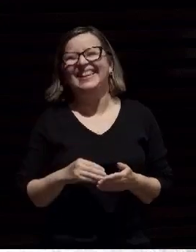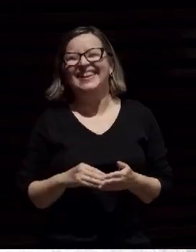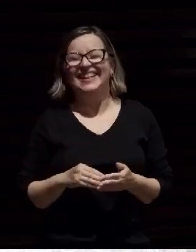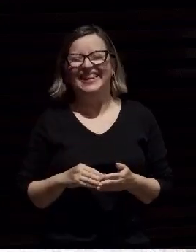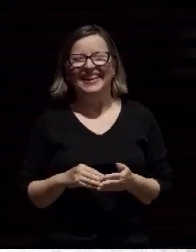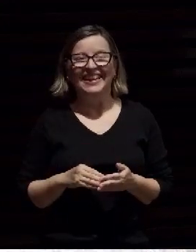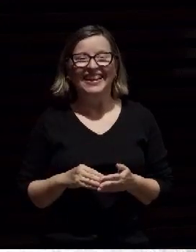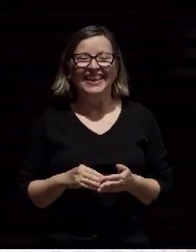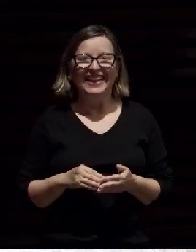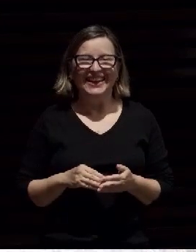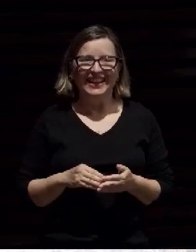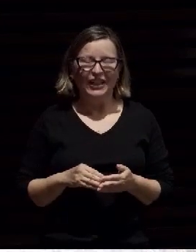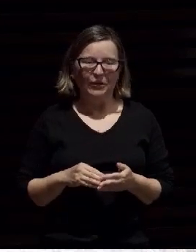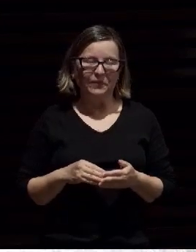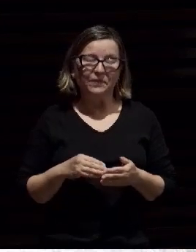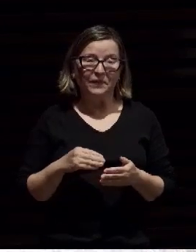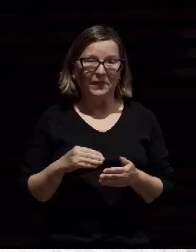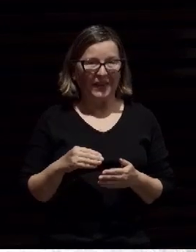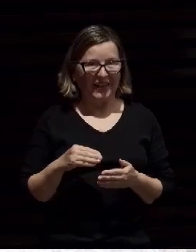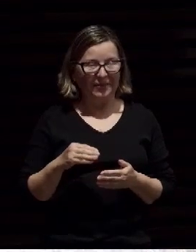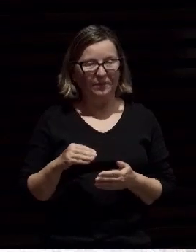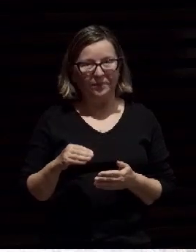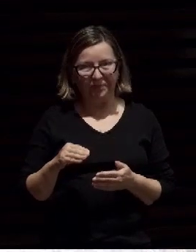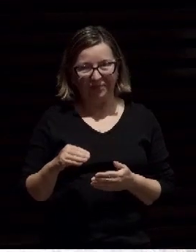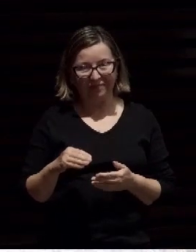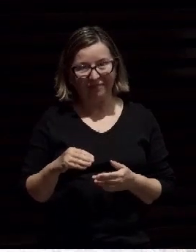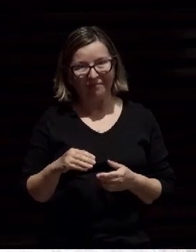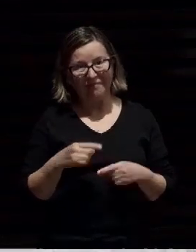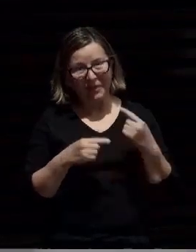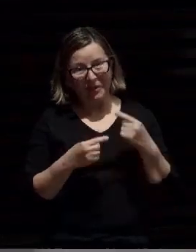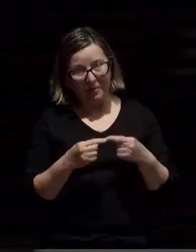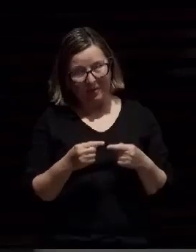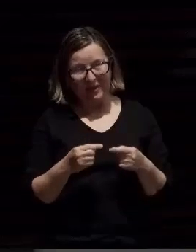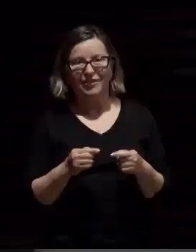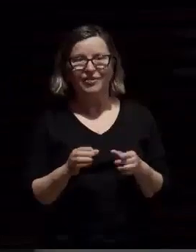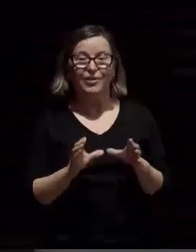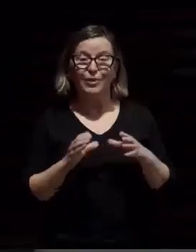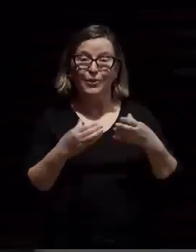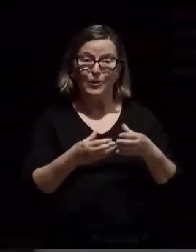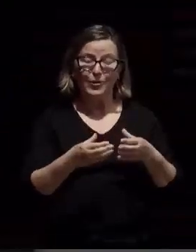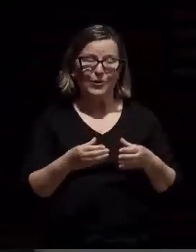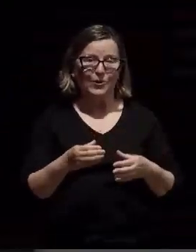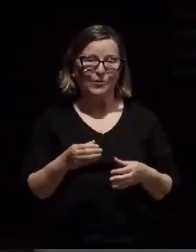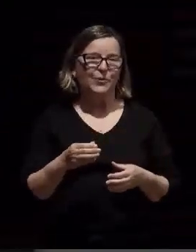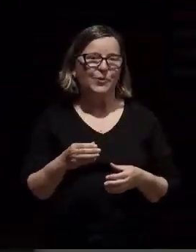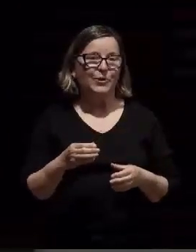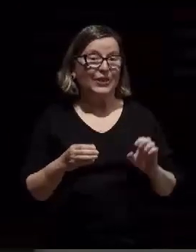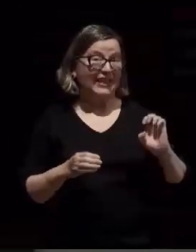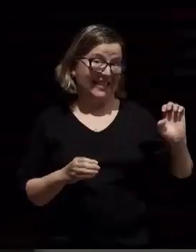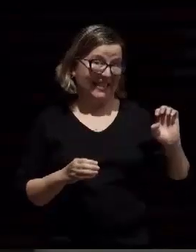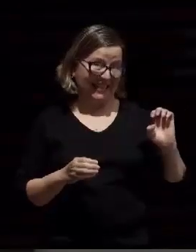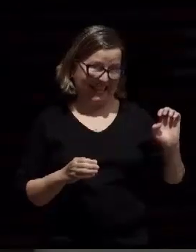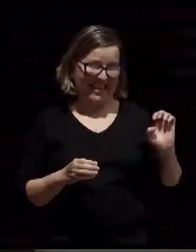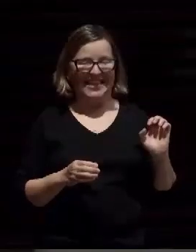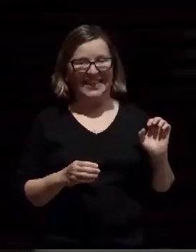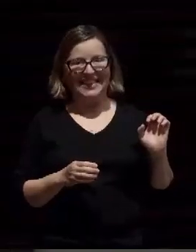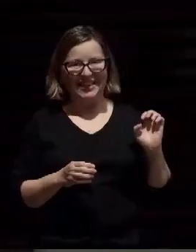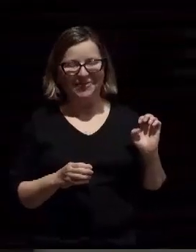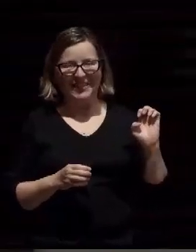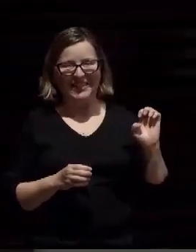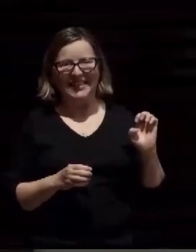sicários, um partido de esquerda na época, e que eles tinham uma espécie